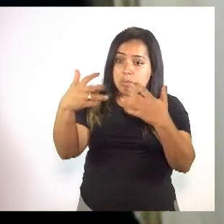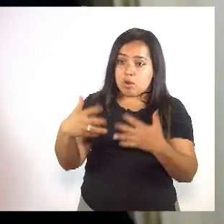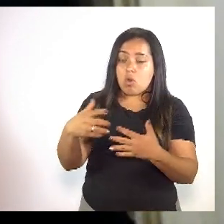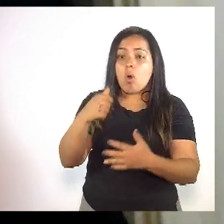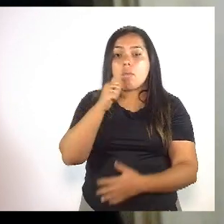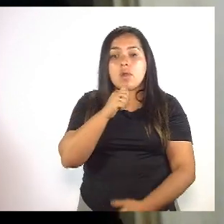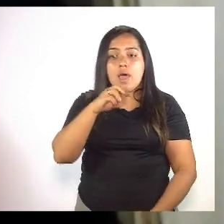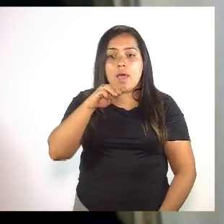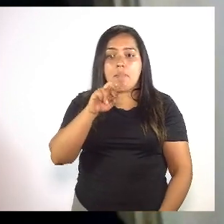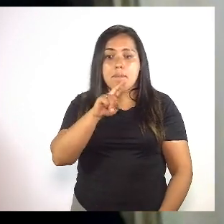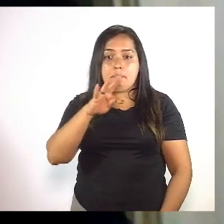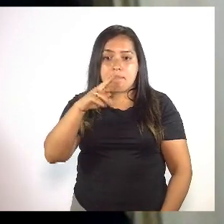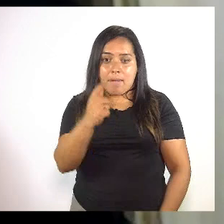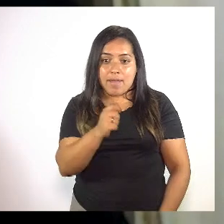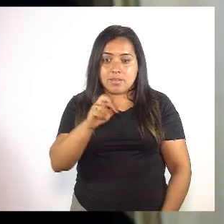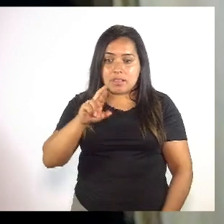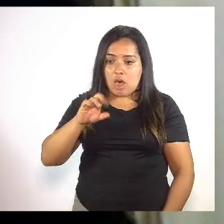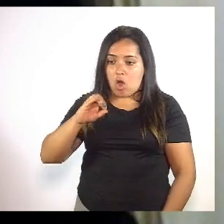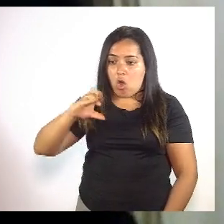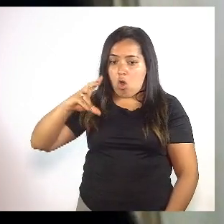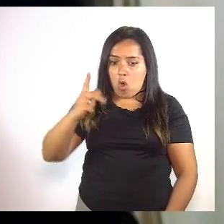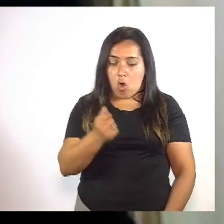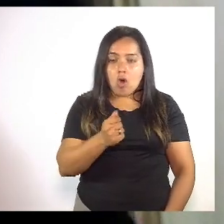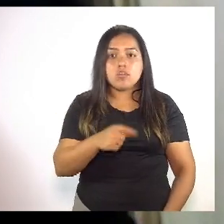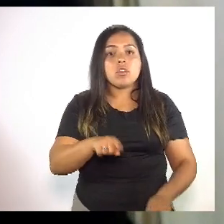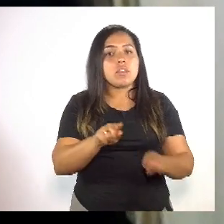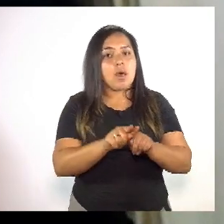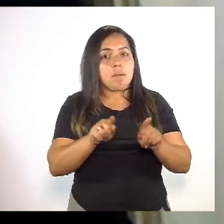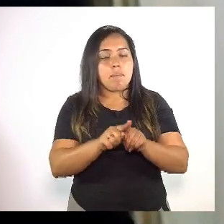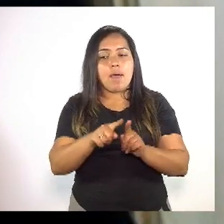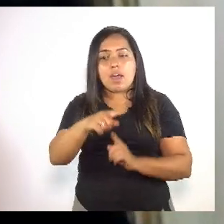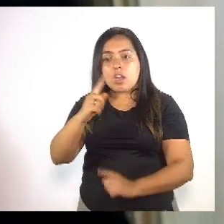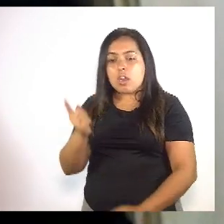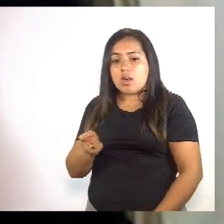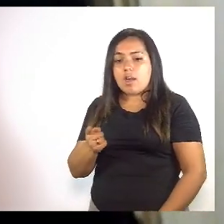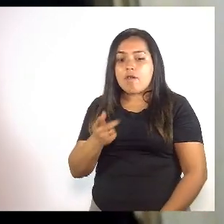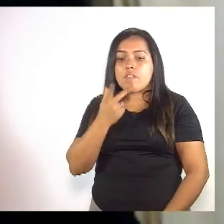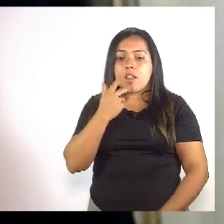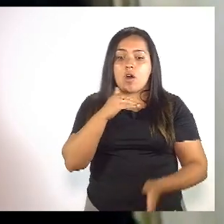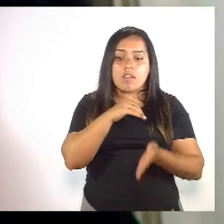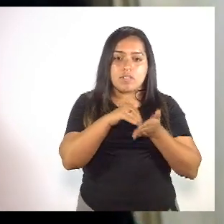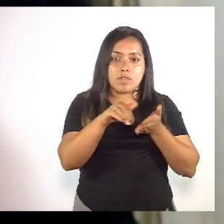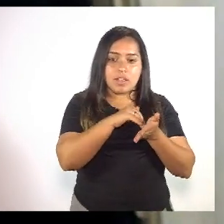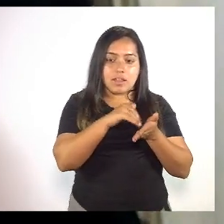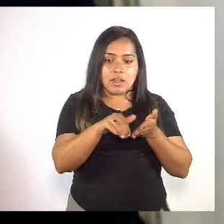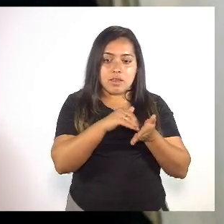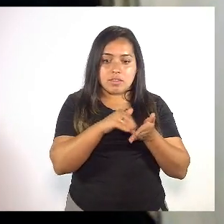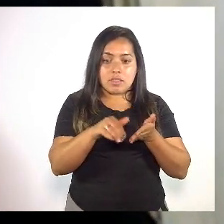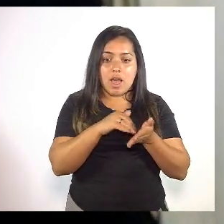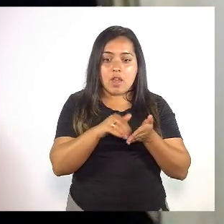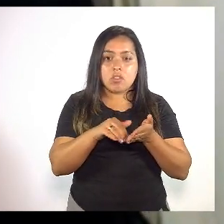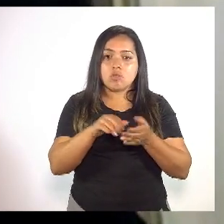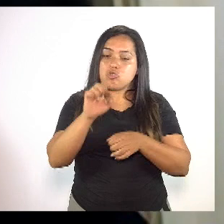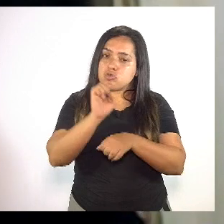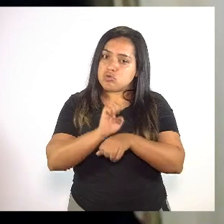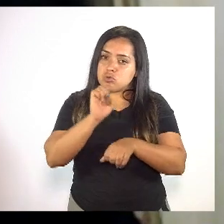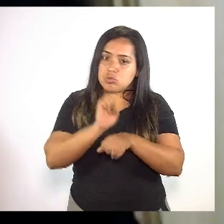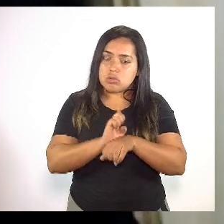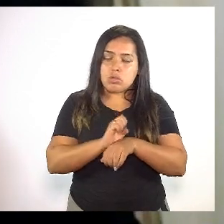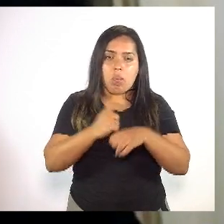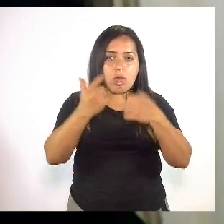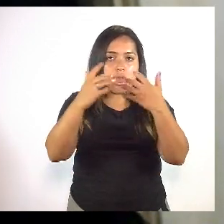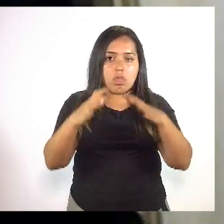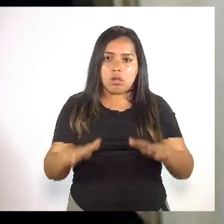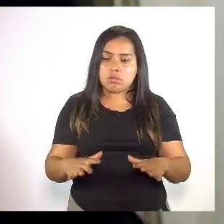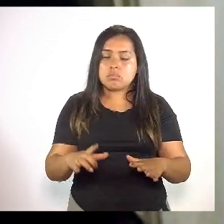Marta Rocha, ainda fui mencionado, citado, né, por esse infeliz secretário que muito destruiu o nosso Estado, por